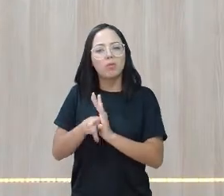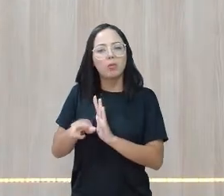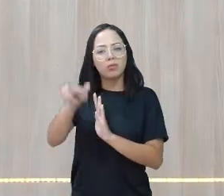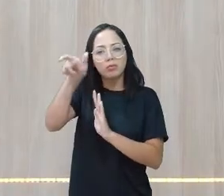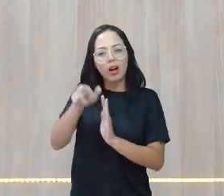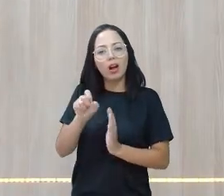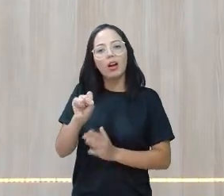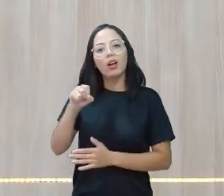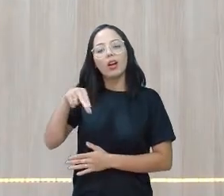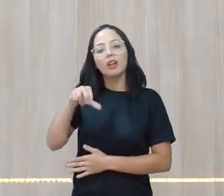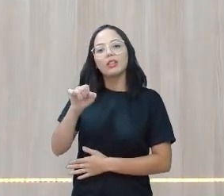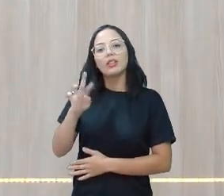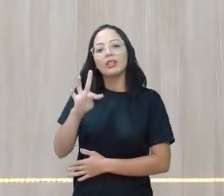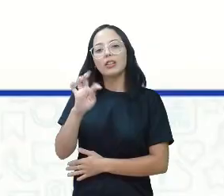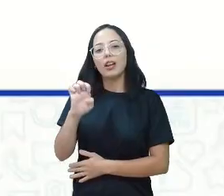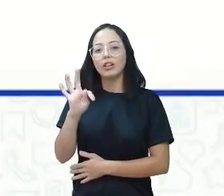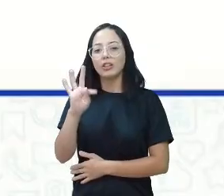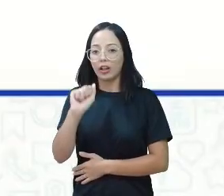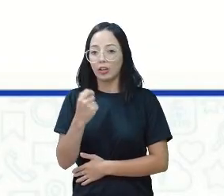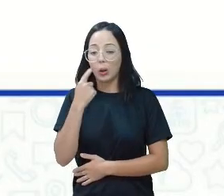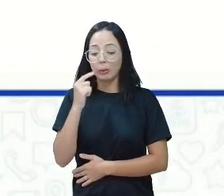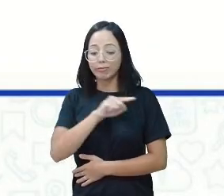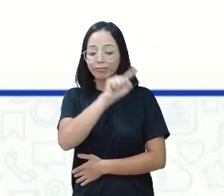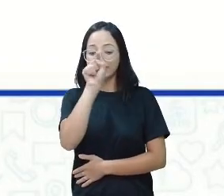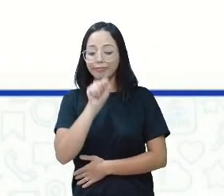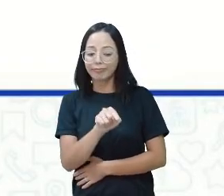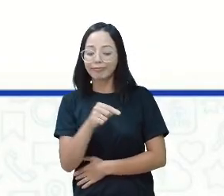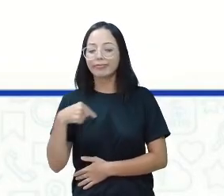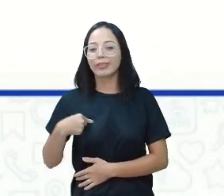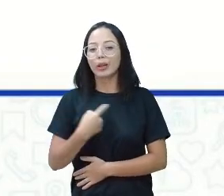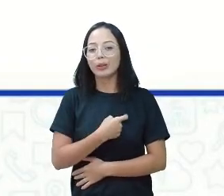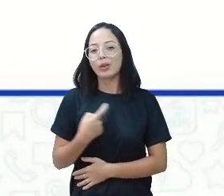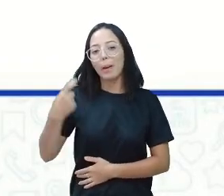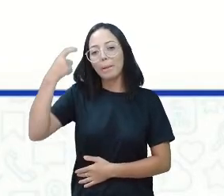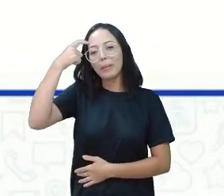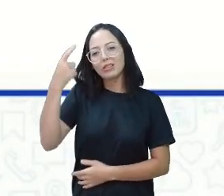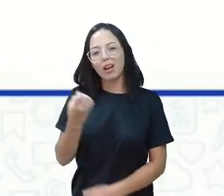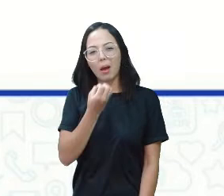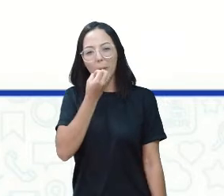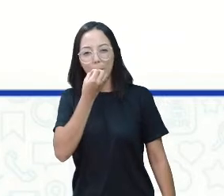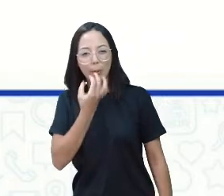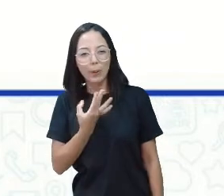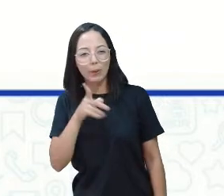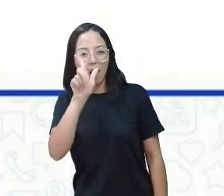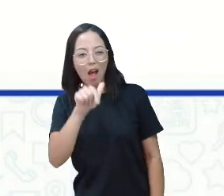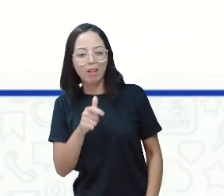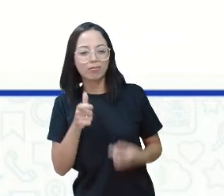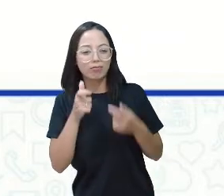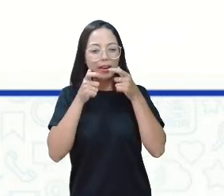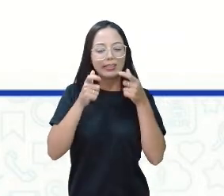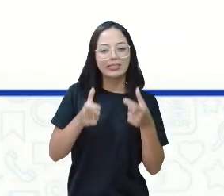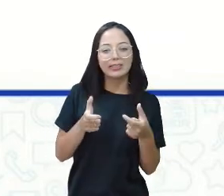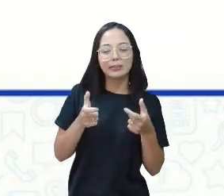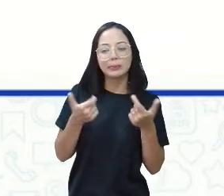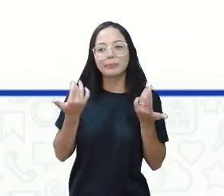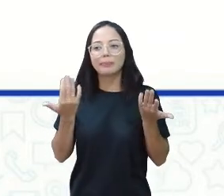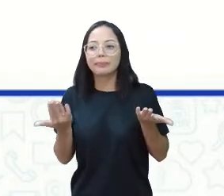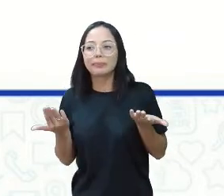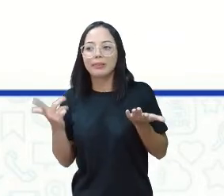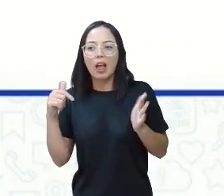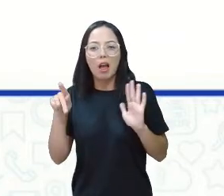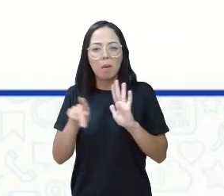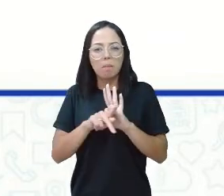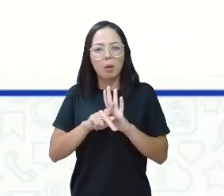Eu trouxe aí essa interrogação para a gente pensar, né? Será que é bom? Será que é interessante? Será que